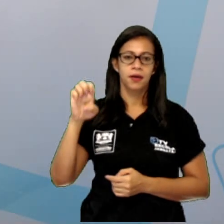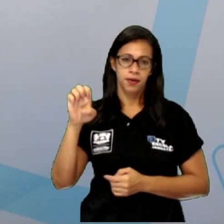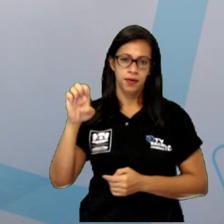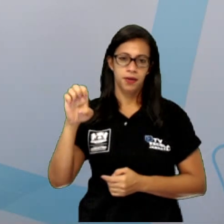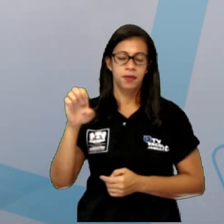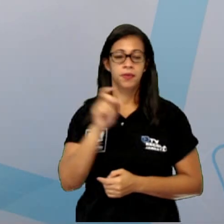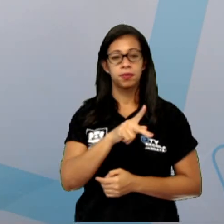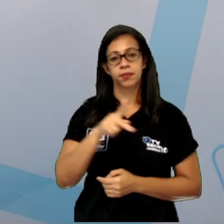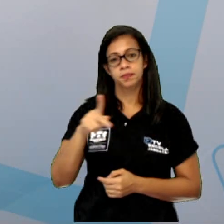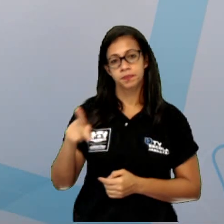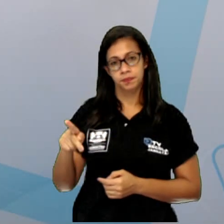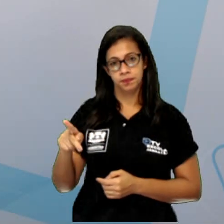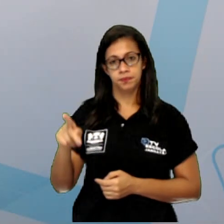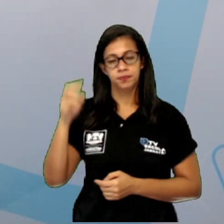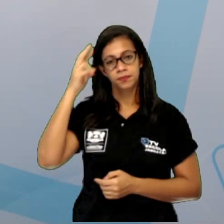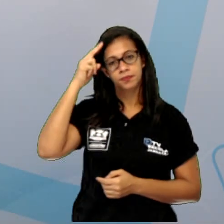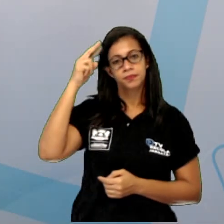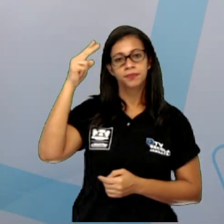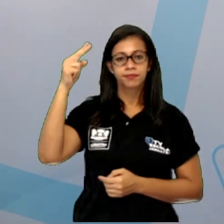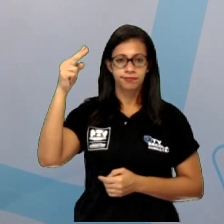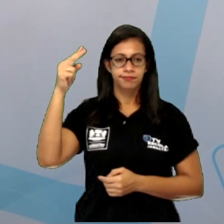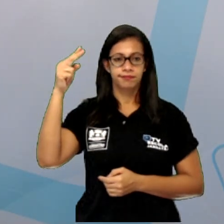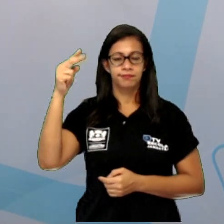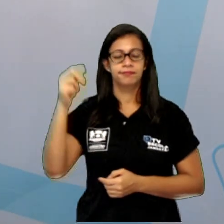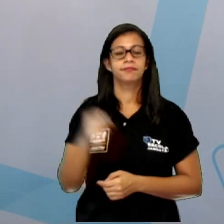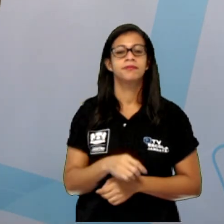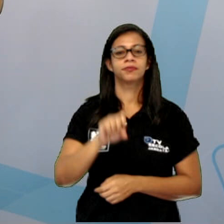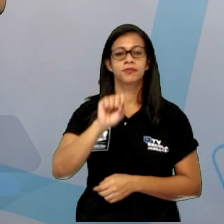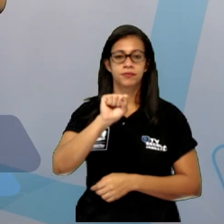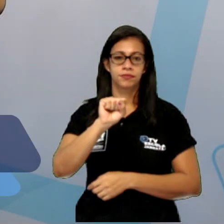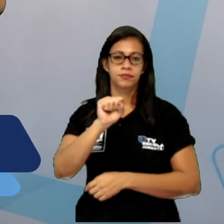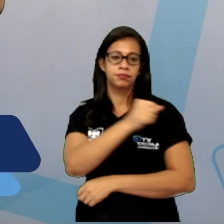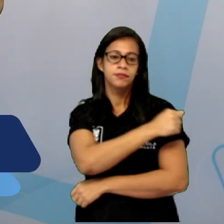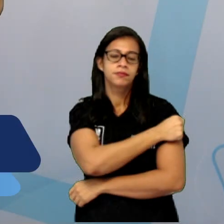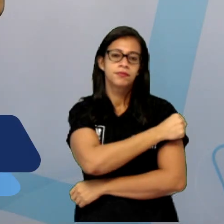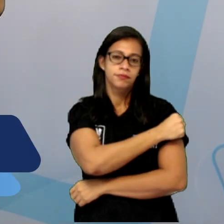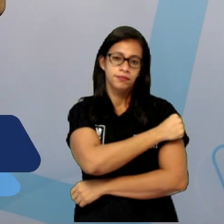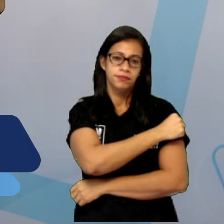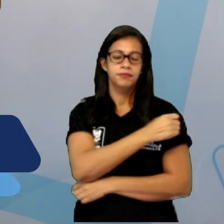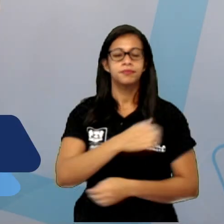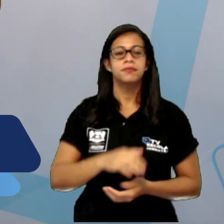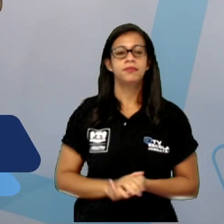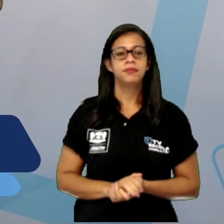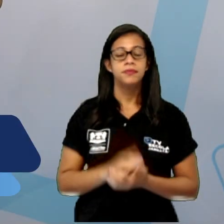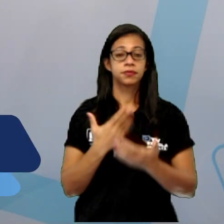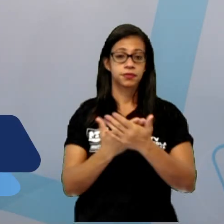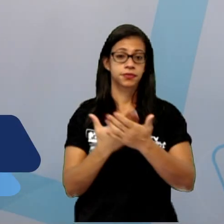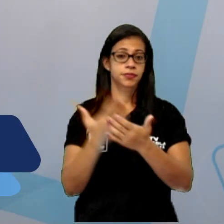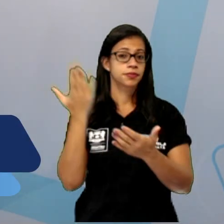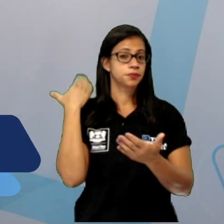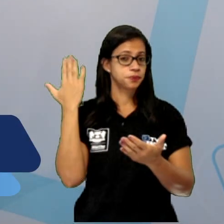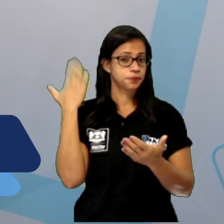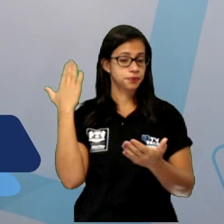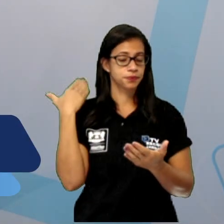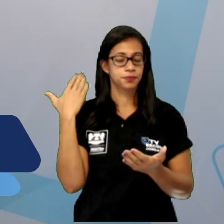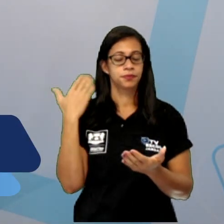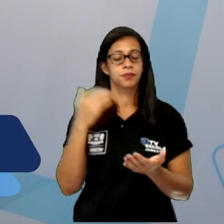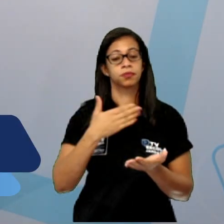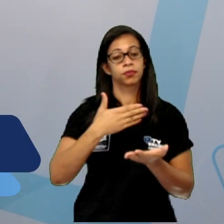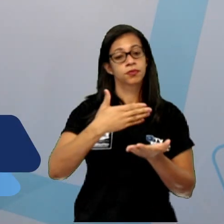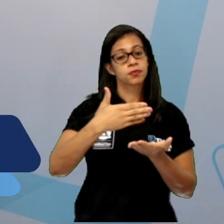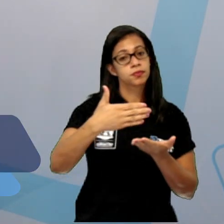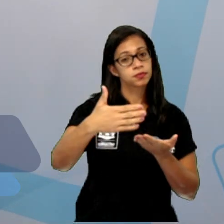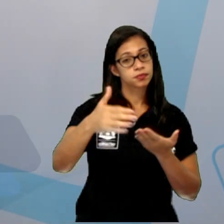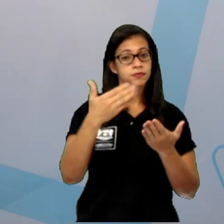conversar com os nonos anos. Meus queridos, na aula passada a gente começou a introduzir o assunto